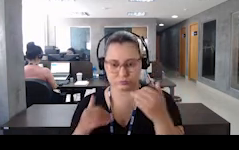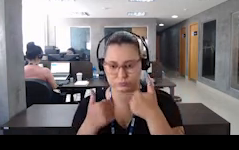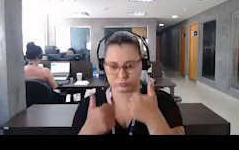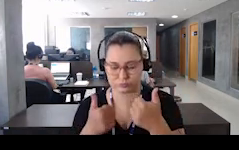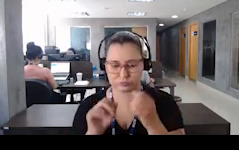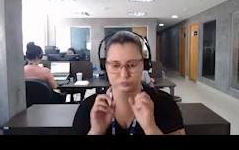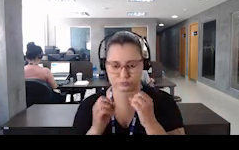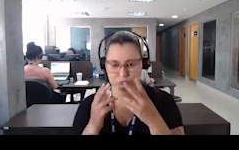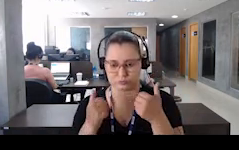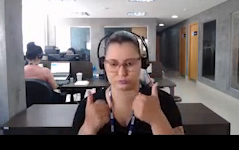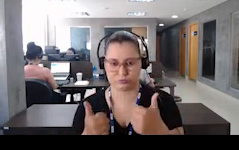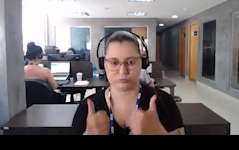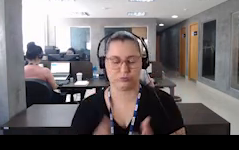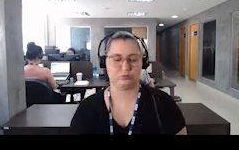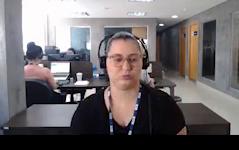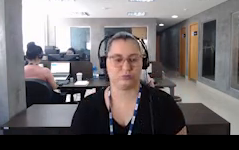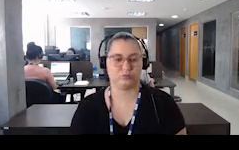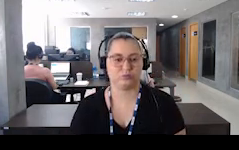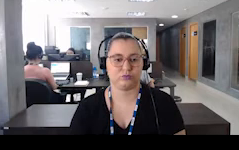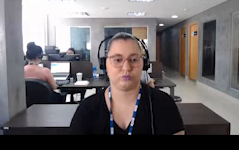aqui tudo bem? Posso dar continuidade?